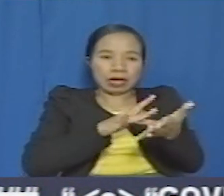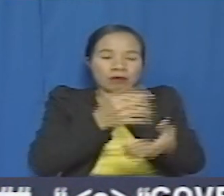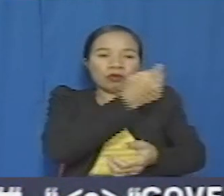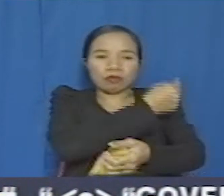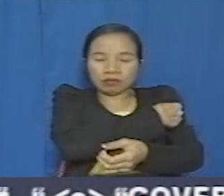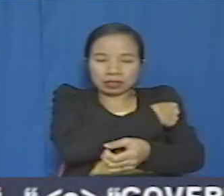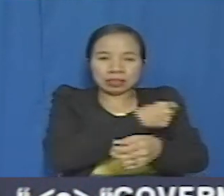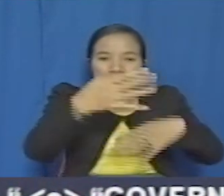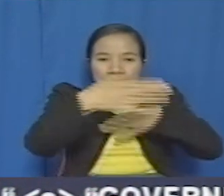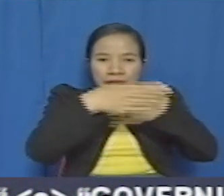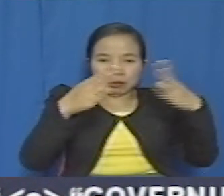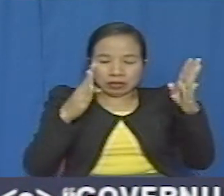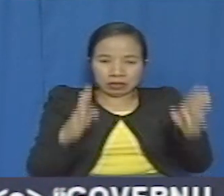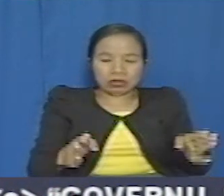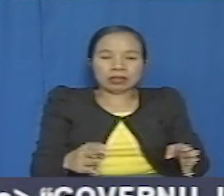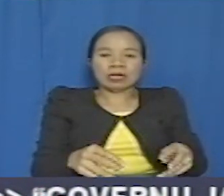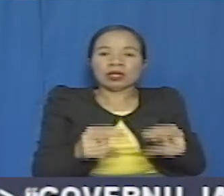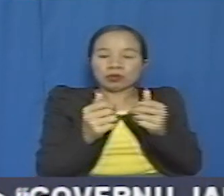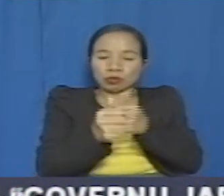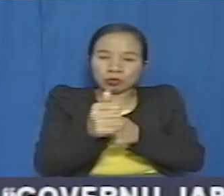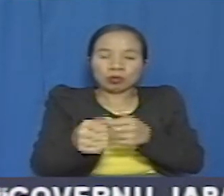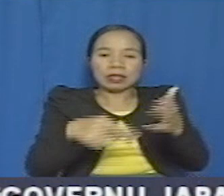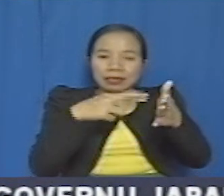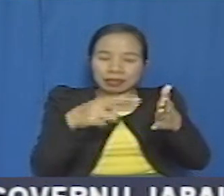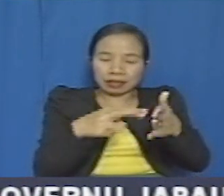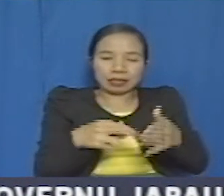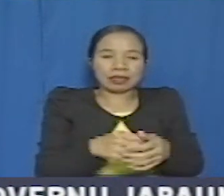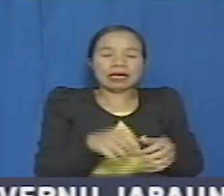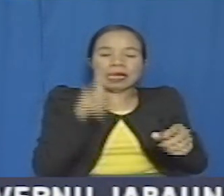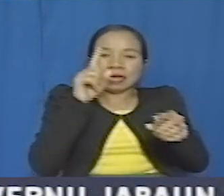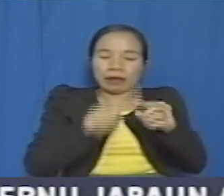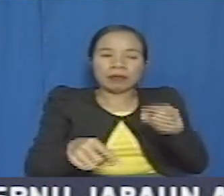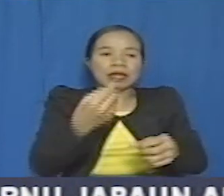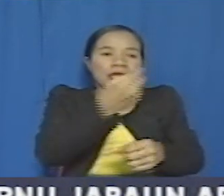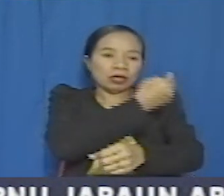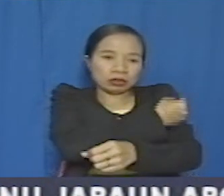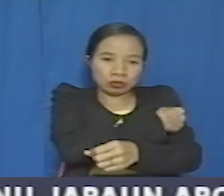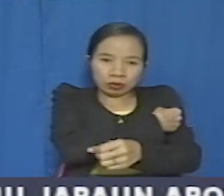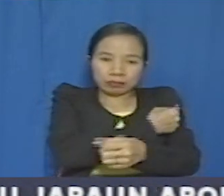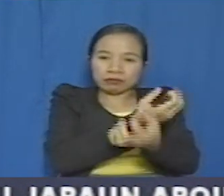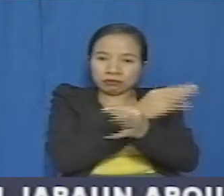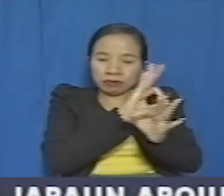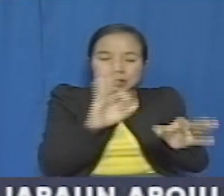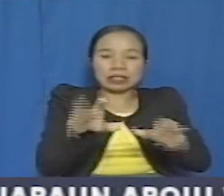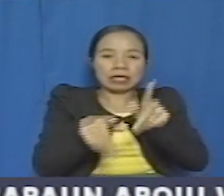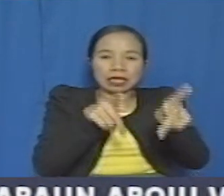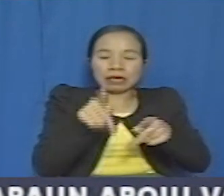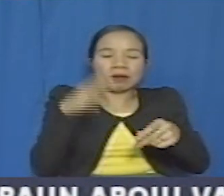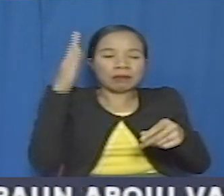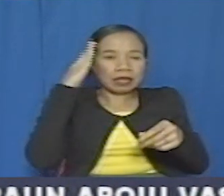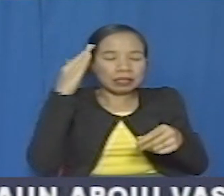e redox, né, preenche requisitos se o tu calai. La bele sona te ema, mas foi descobre kata, e a ida